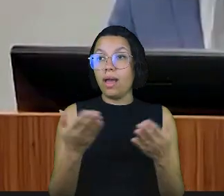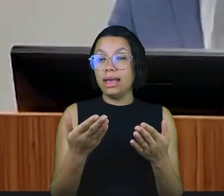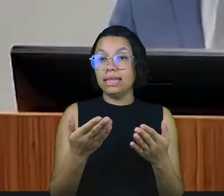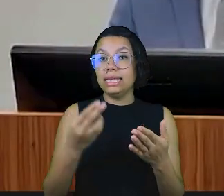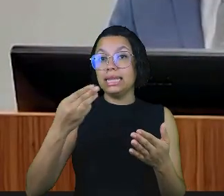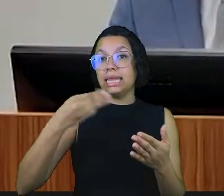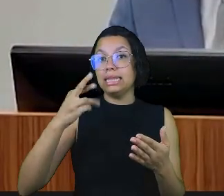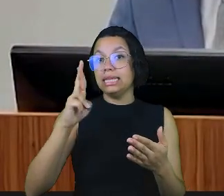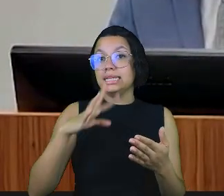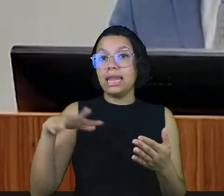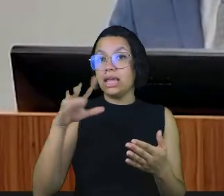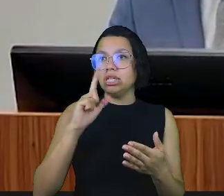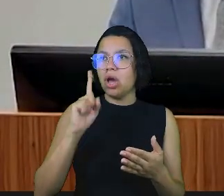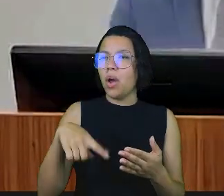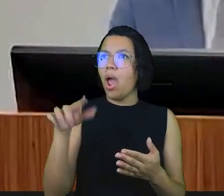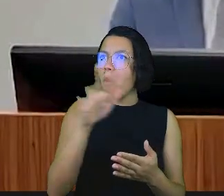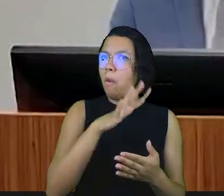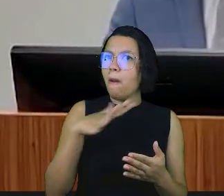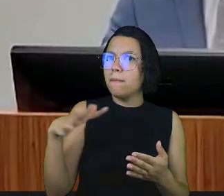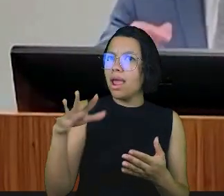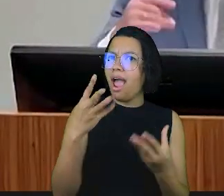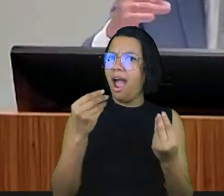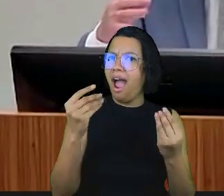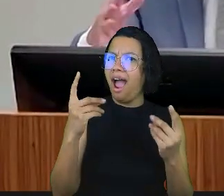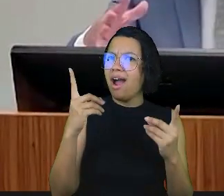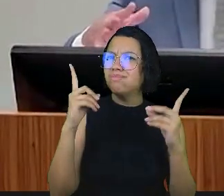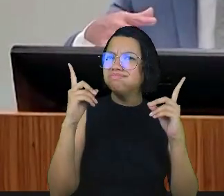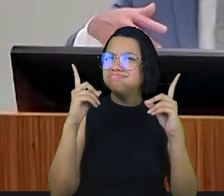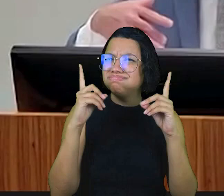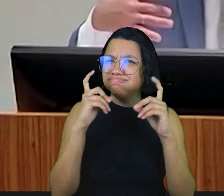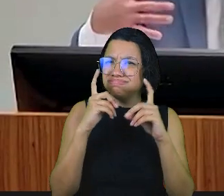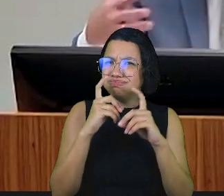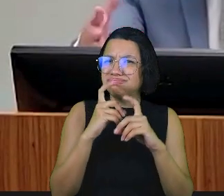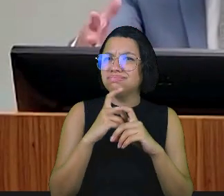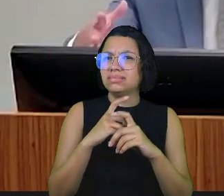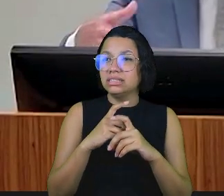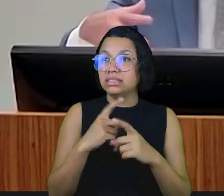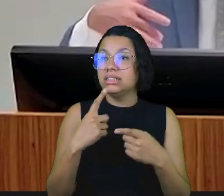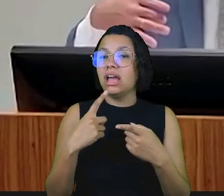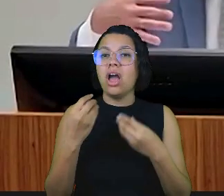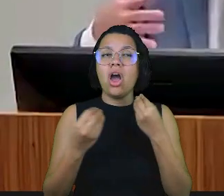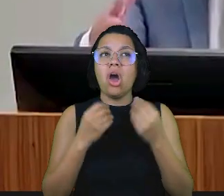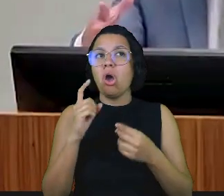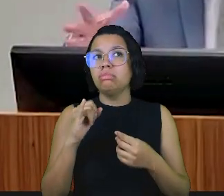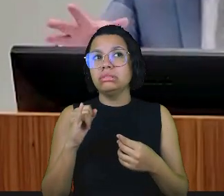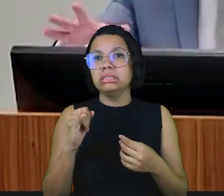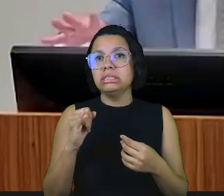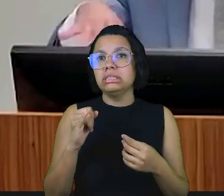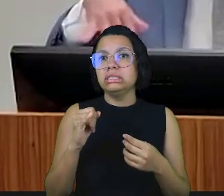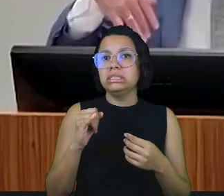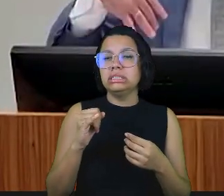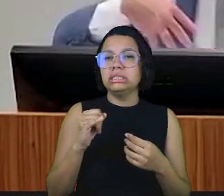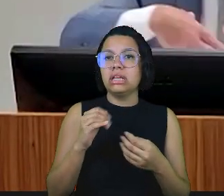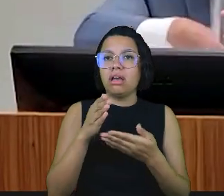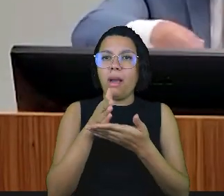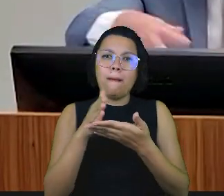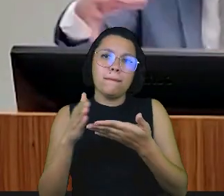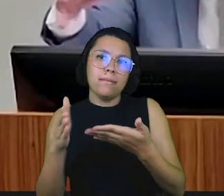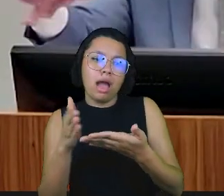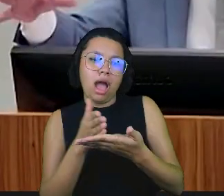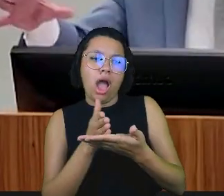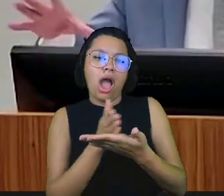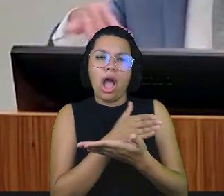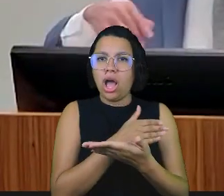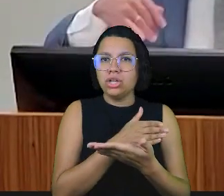cenário bastante tumultuado. Não é? É como se as alas do desfile de escola de samba estivessem